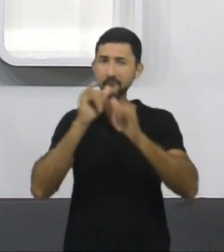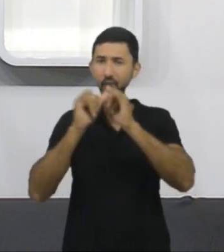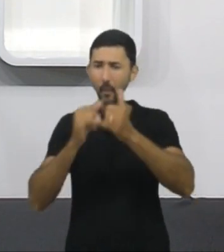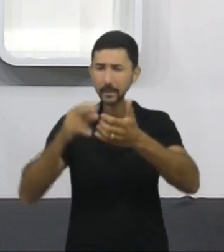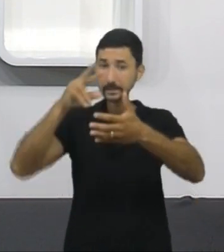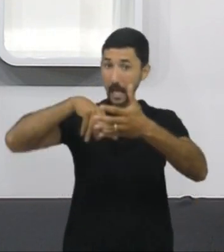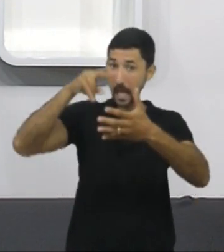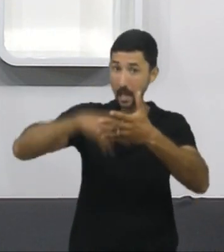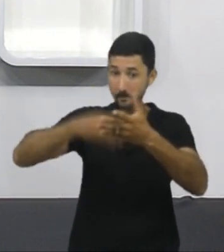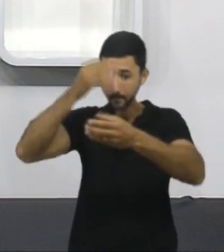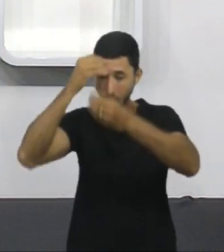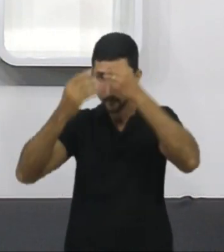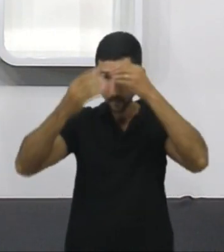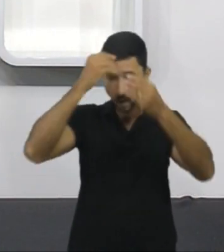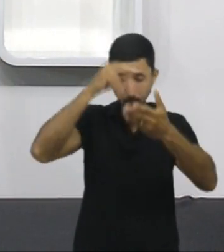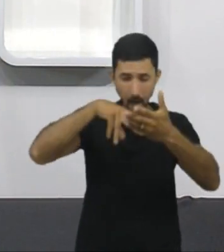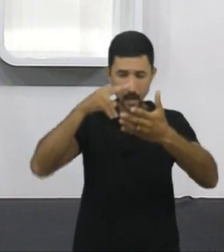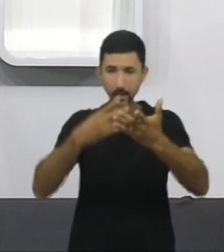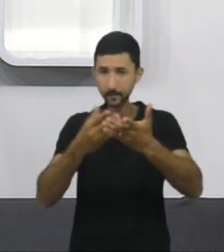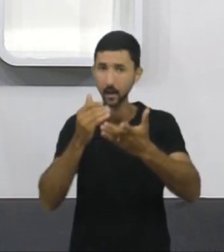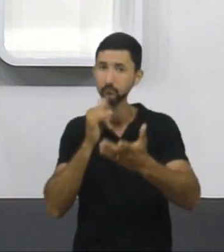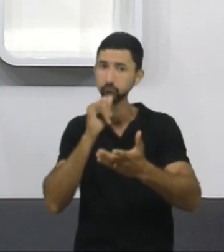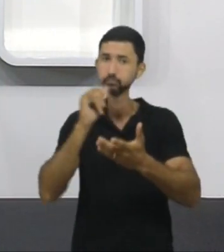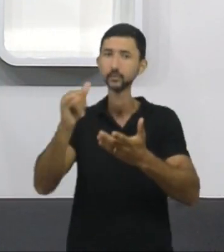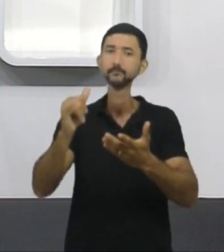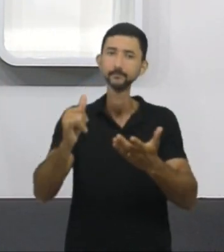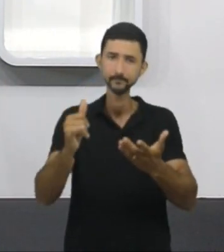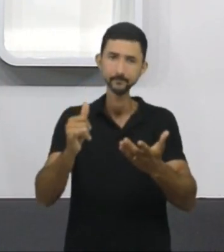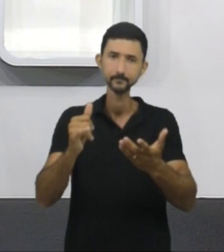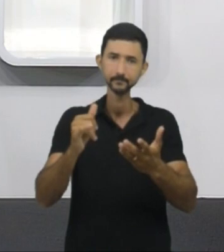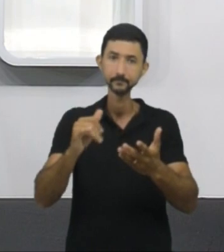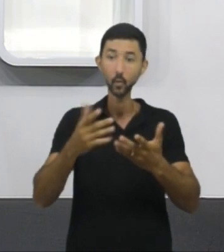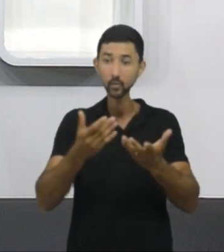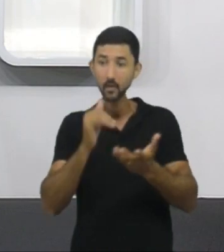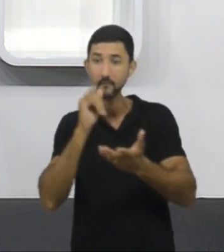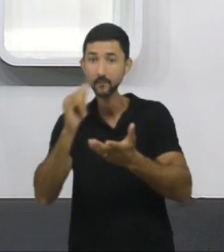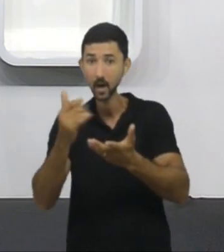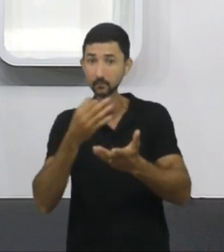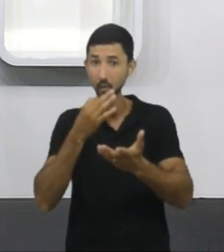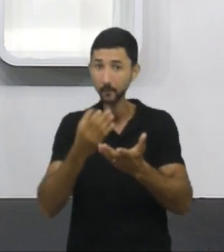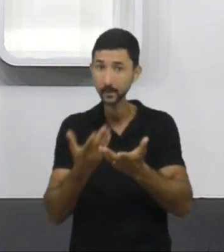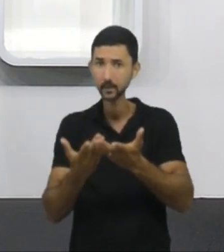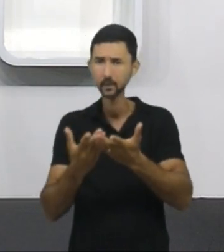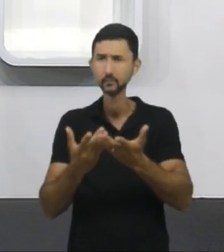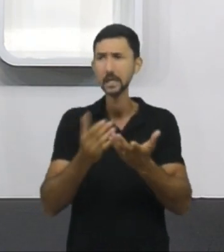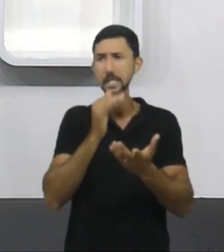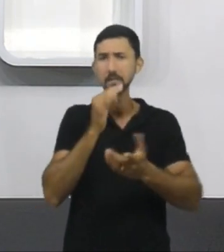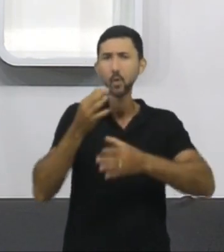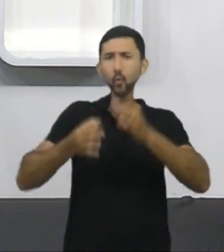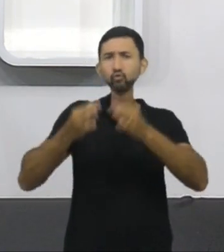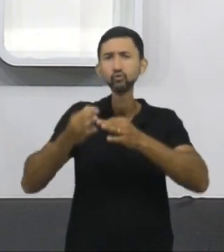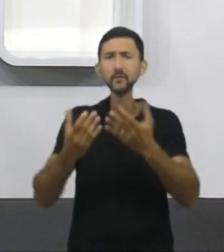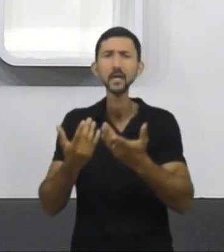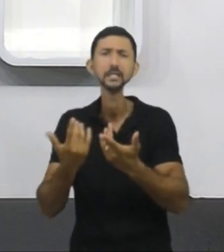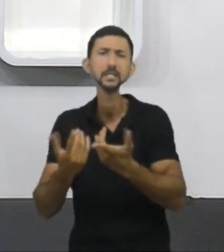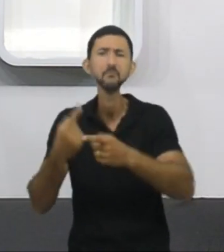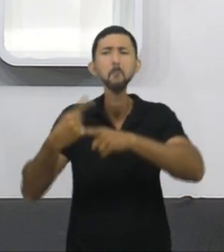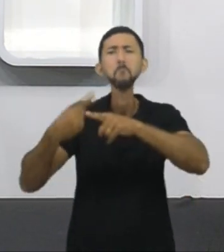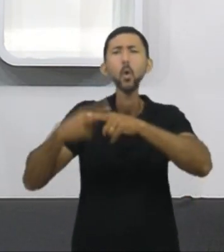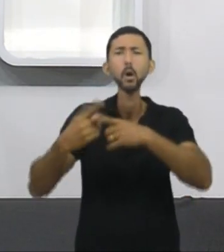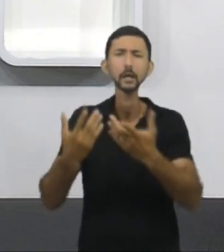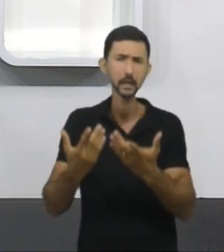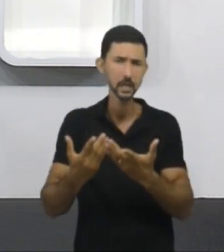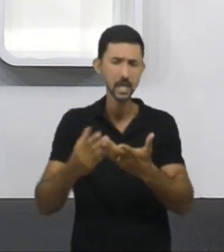elementos para que você possa dar essa informação. E quando você dá essa informação, quais são as minhas justificativas, quais